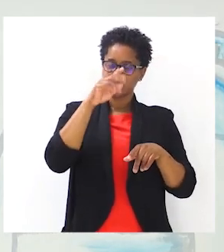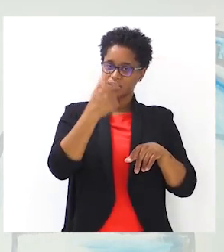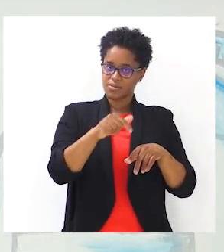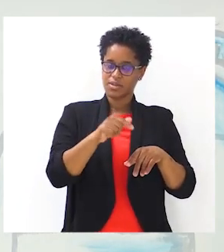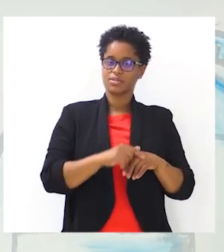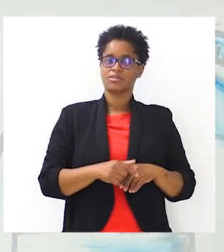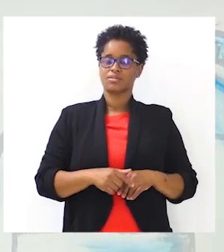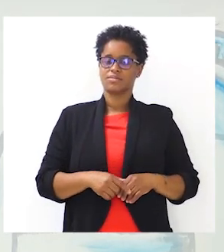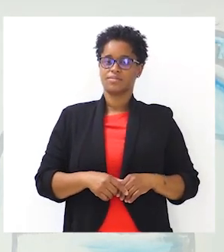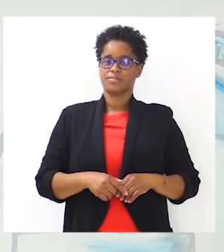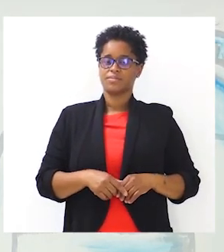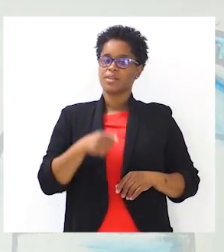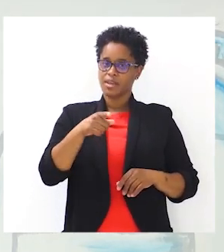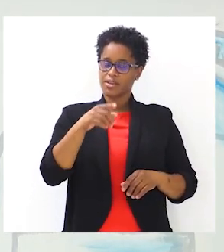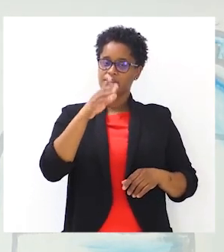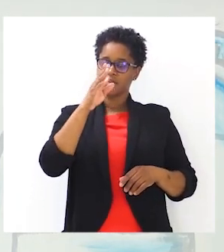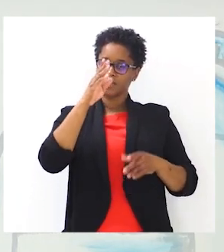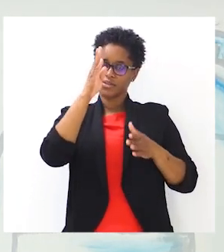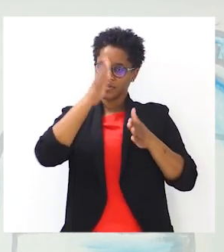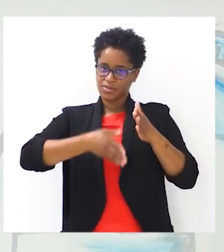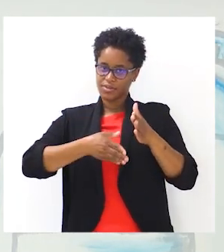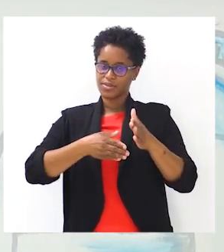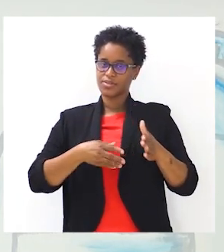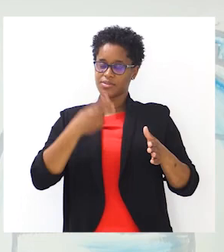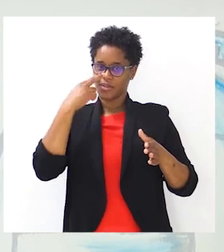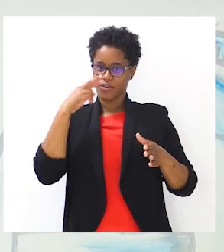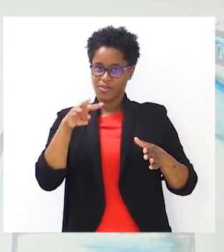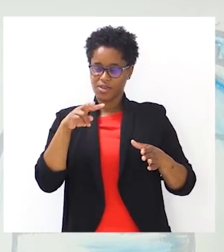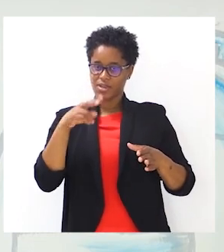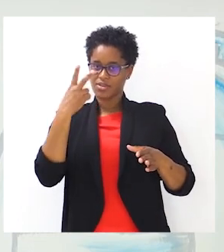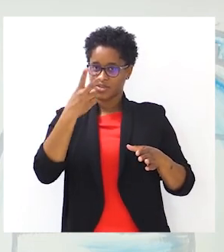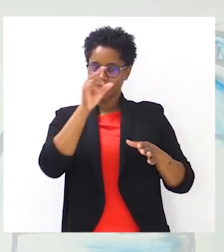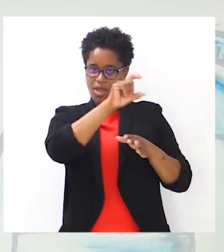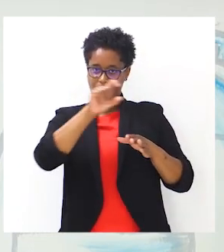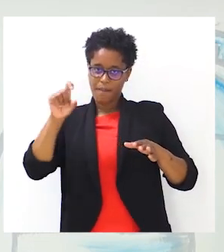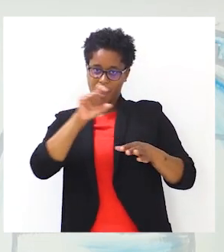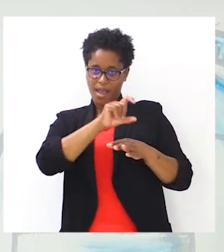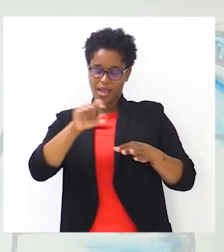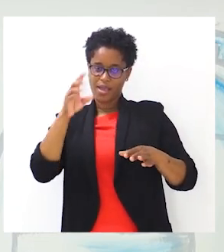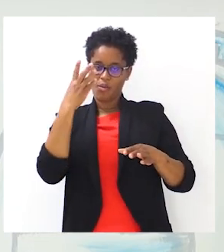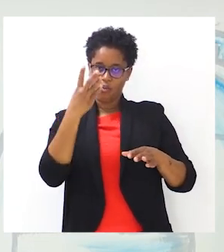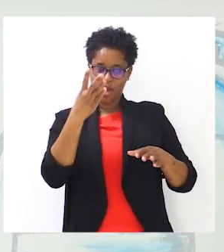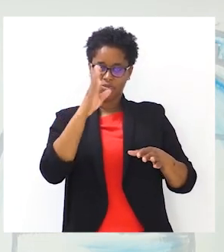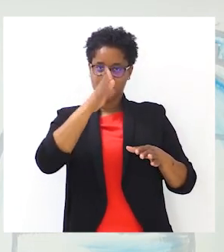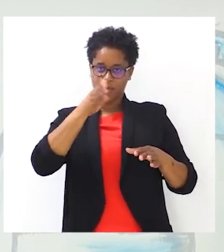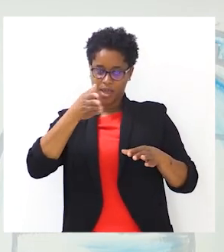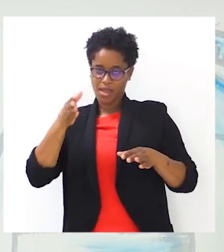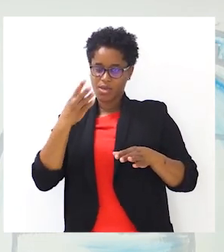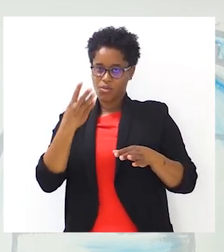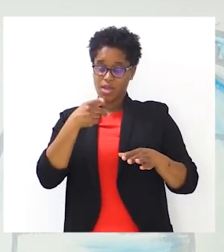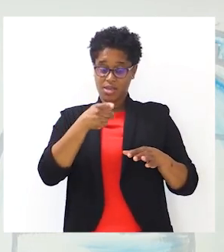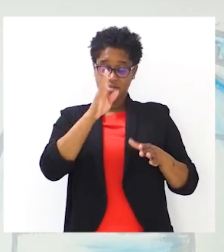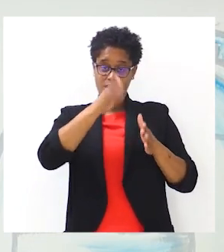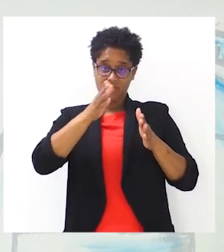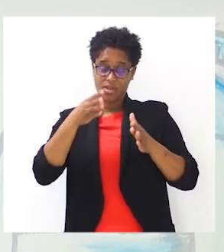estivesse aqui dividido. Estão a ver? Essas duas barras em 4 partes. Aqui está dividido em 4